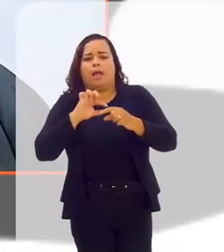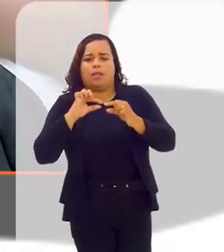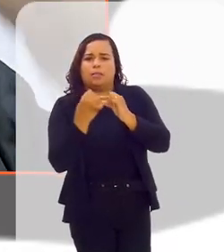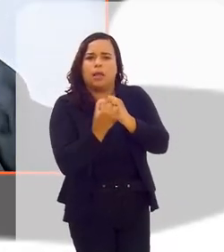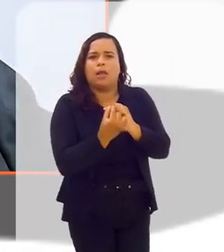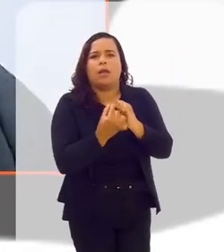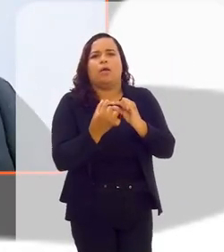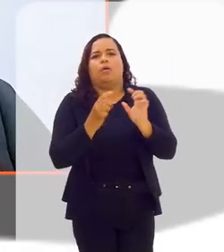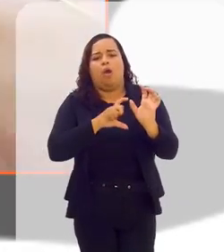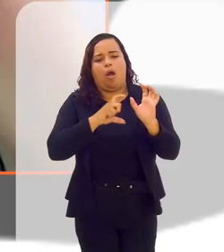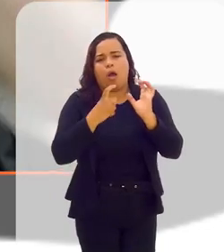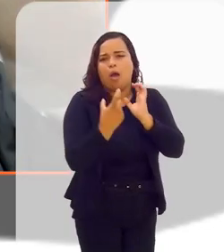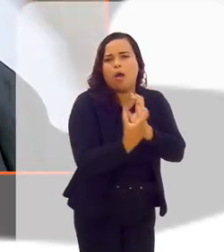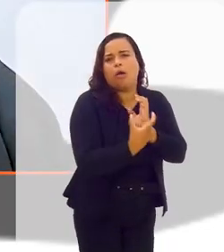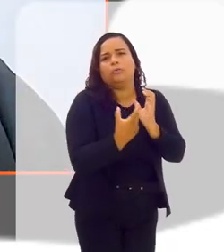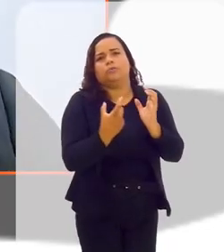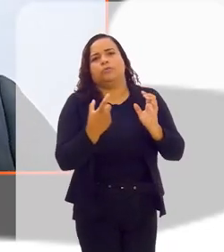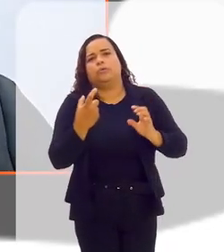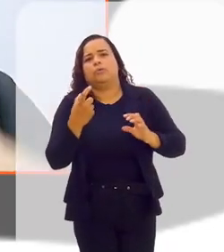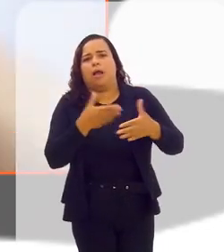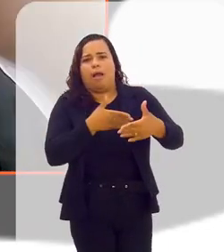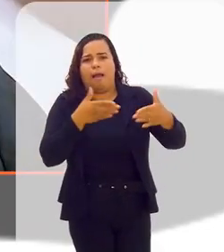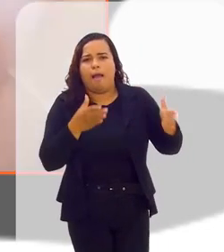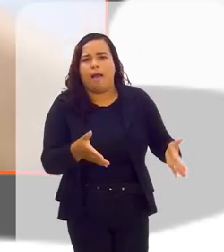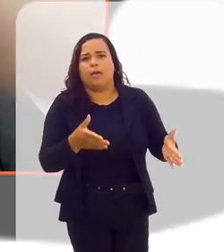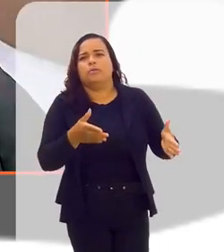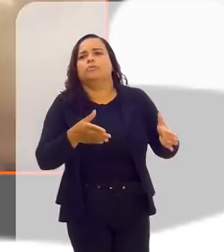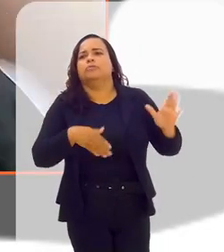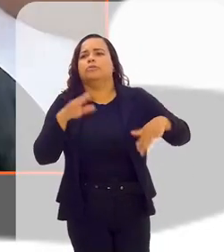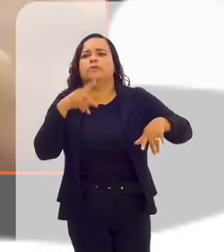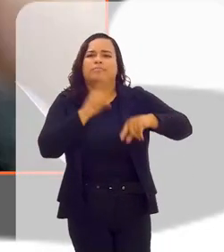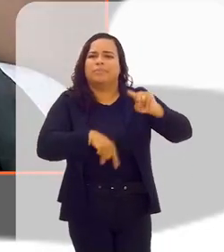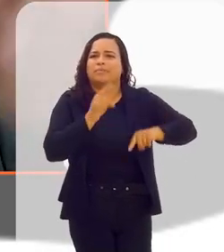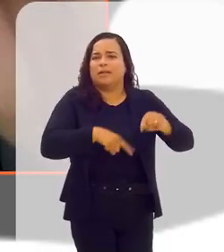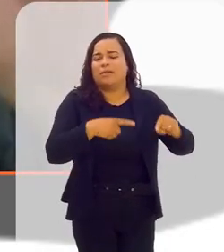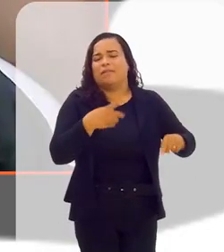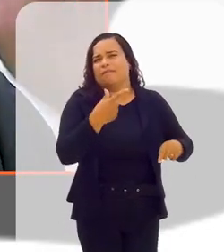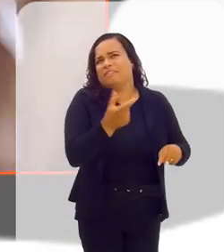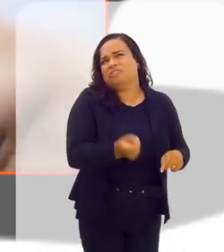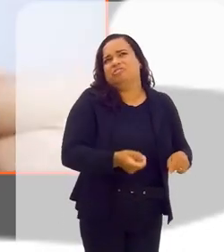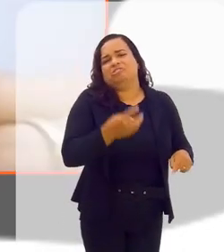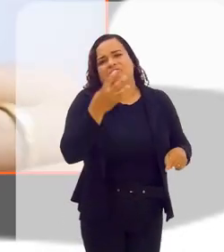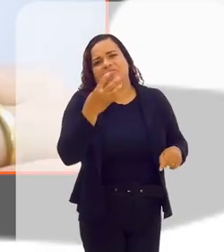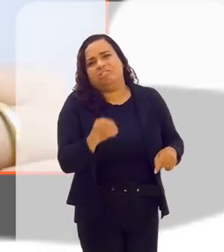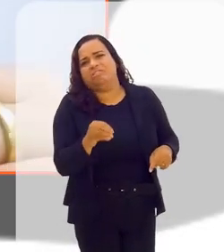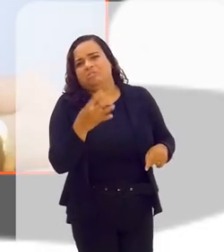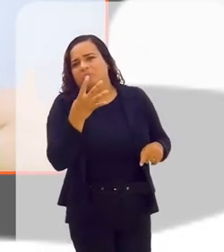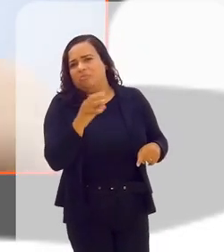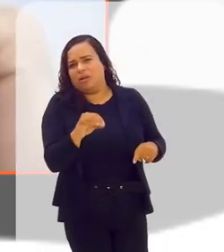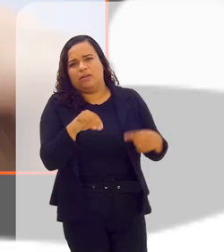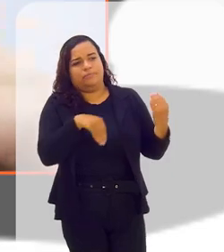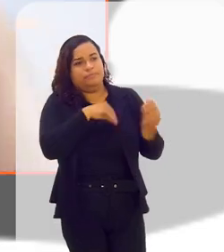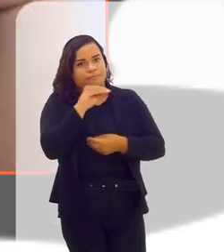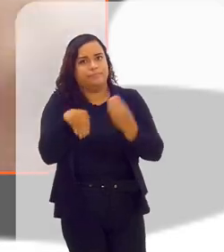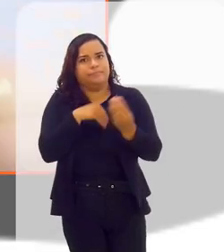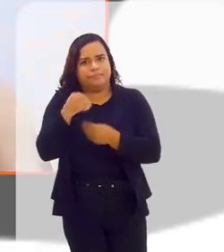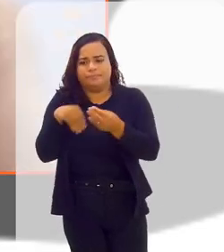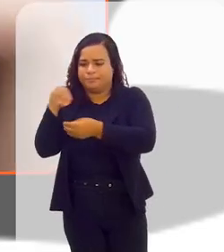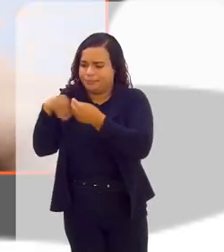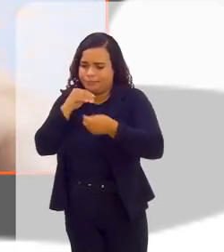anéis, rótulos, caixa master, matérias-primas, que às vezes vão 20, 30, 40 matérias-primas diferentes, que